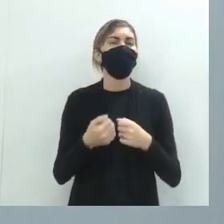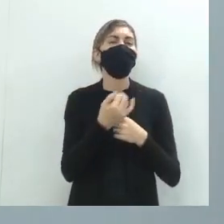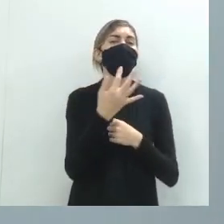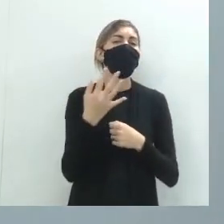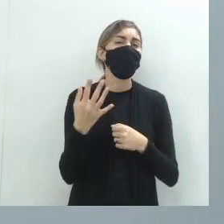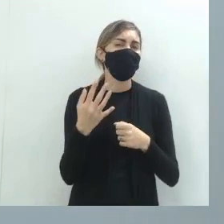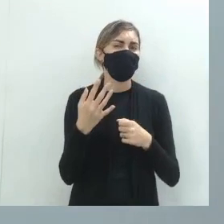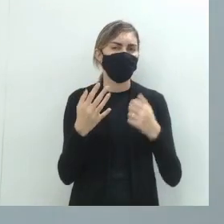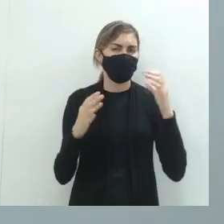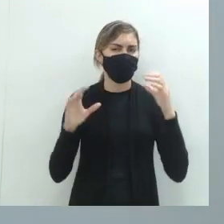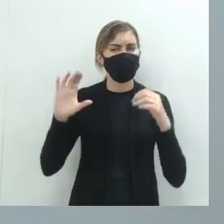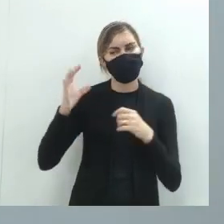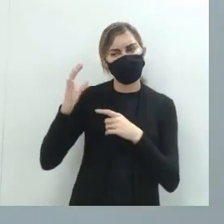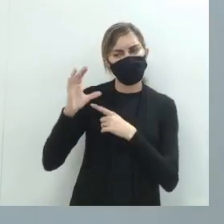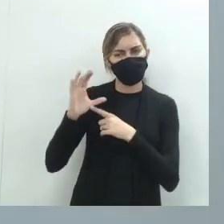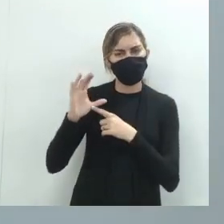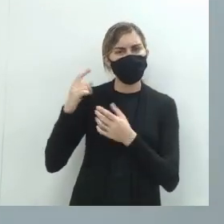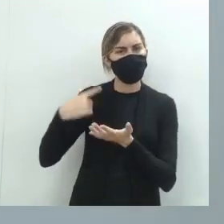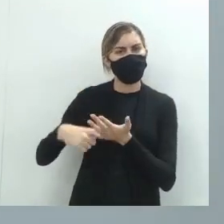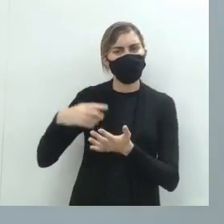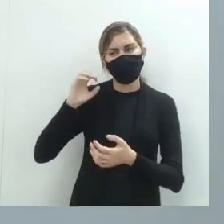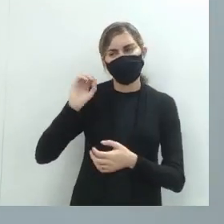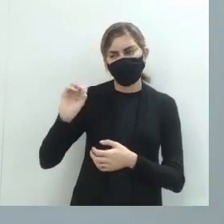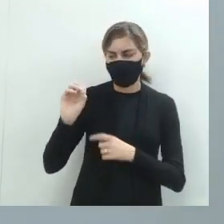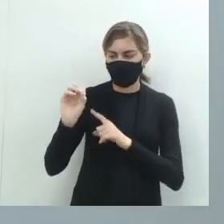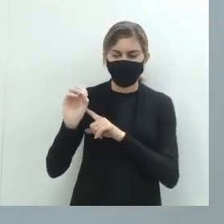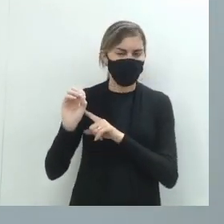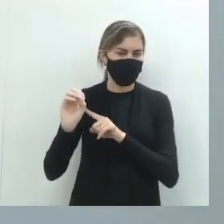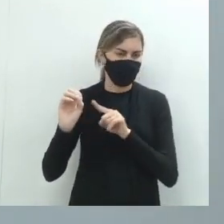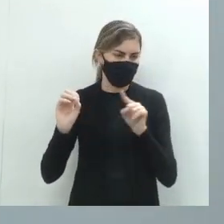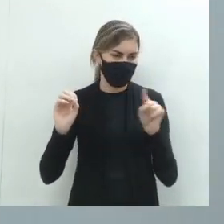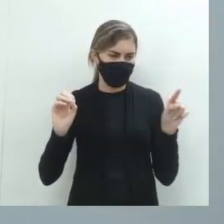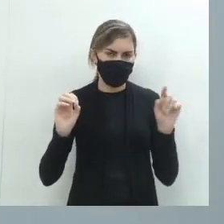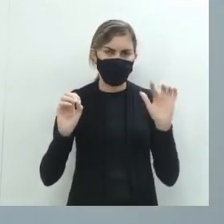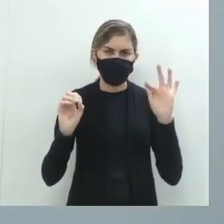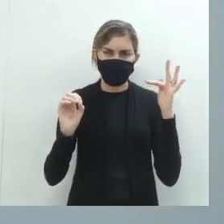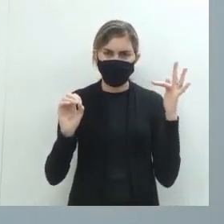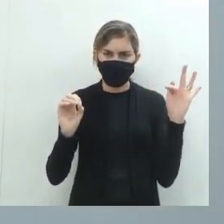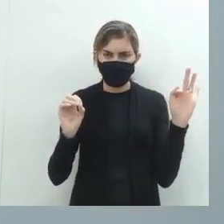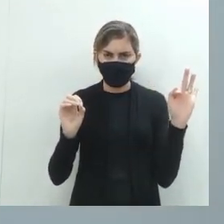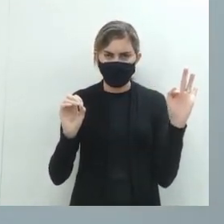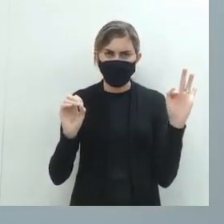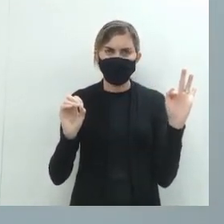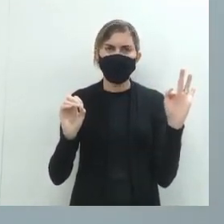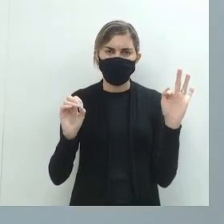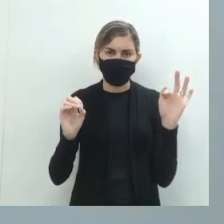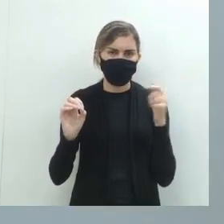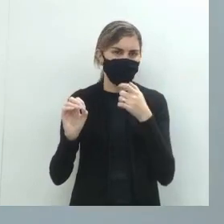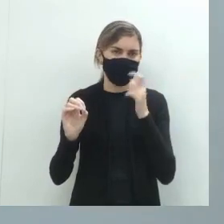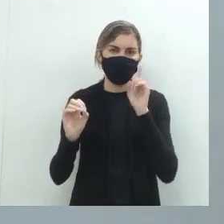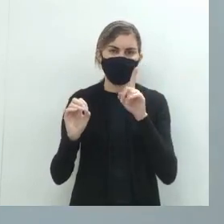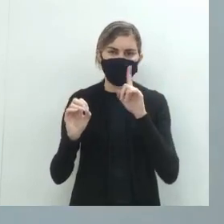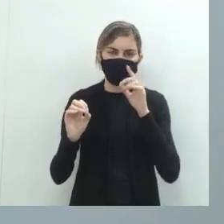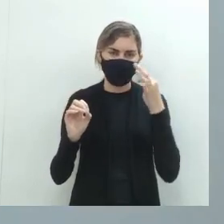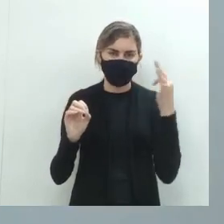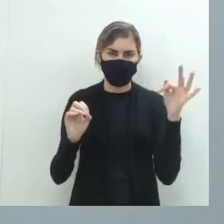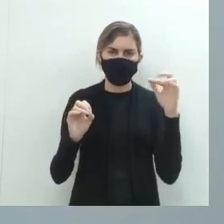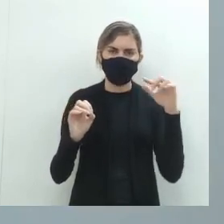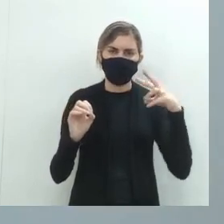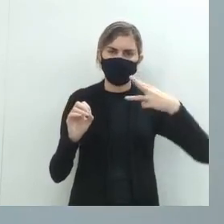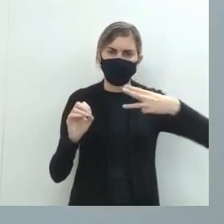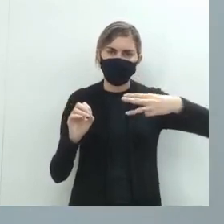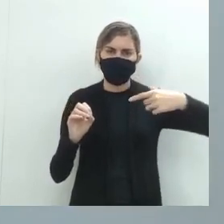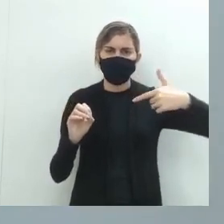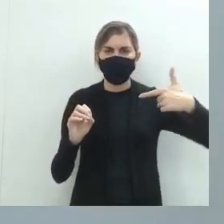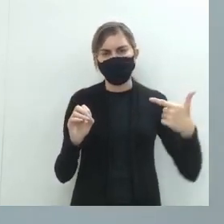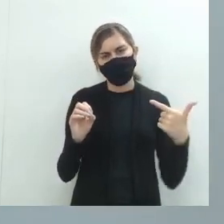a escala Celsius marca 0, a escala americana marca